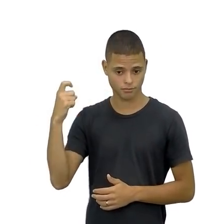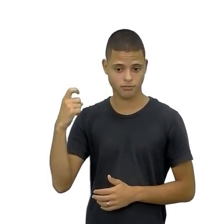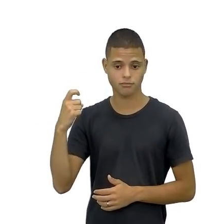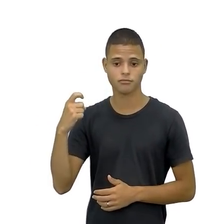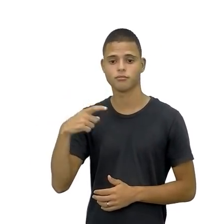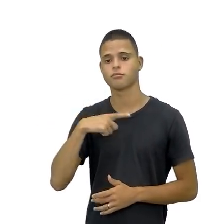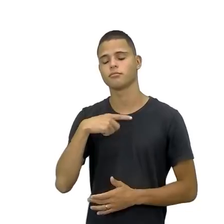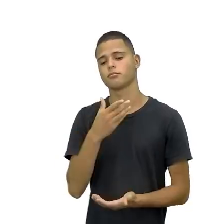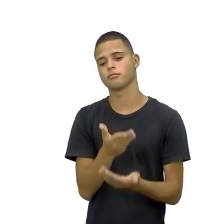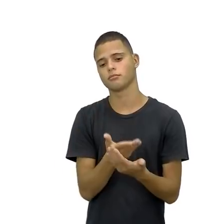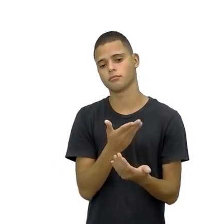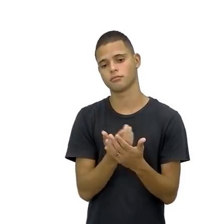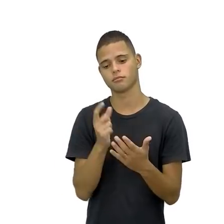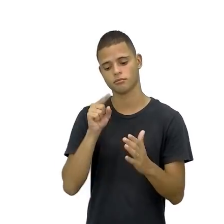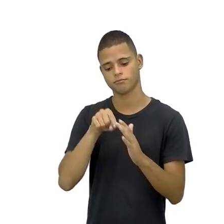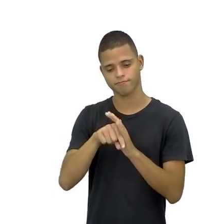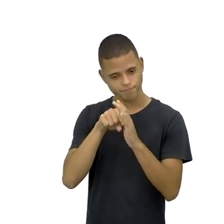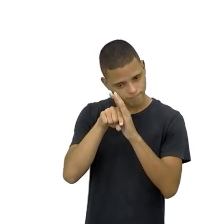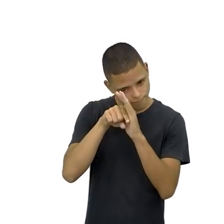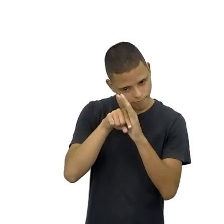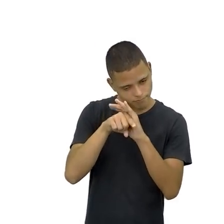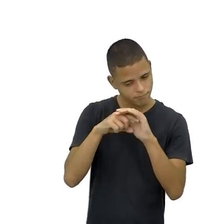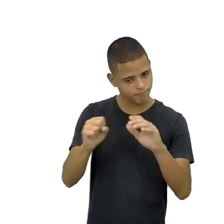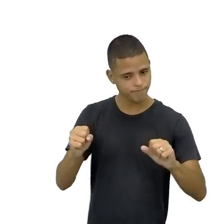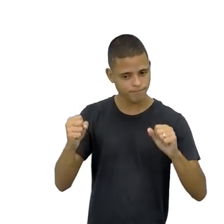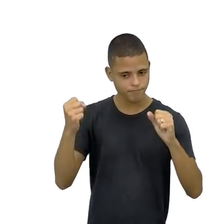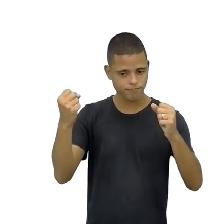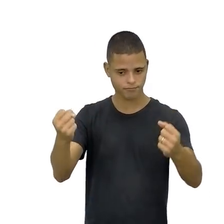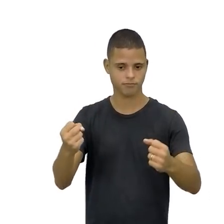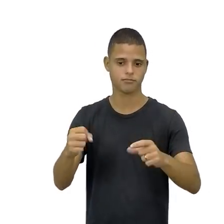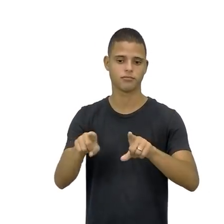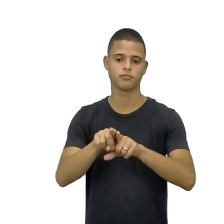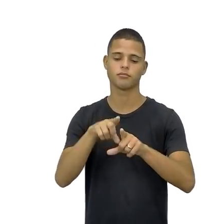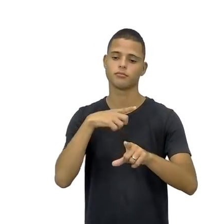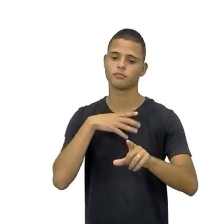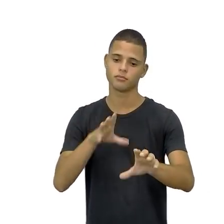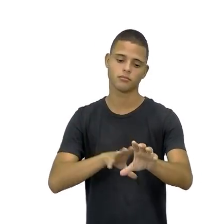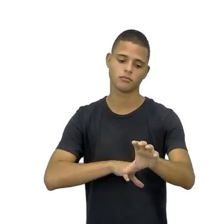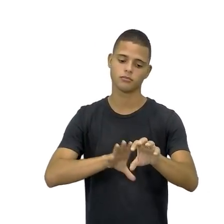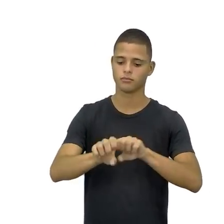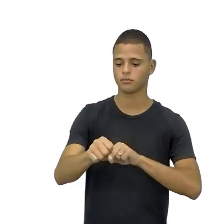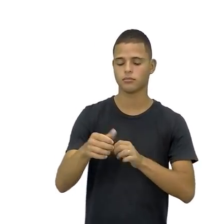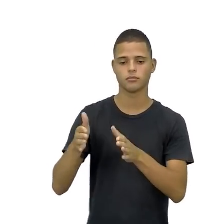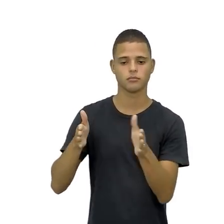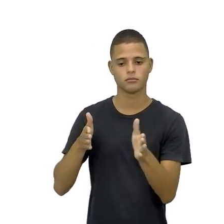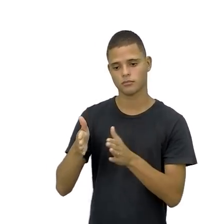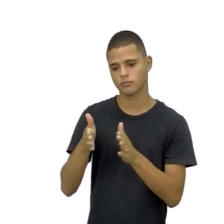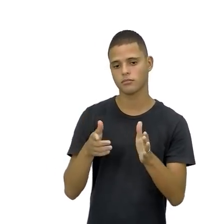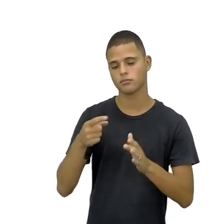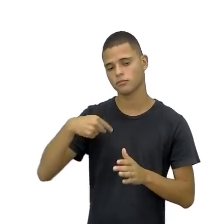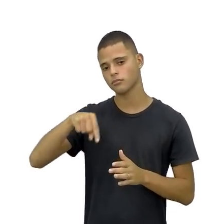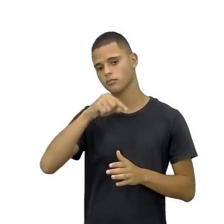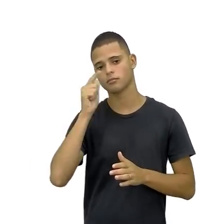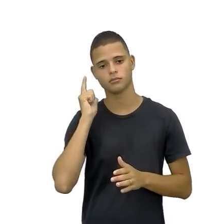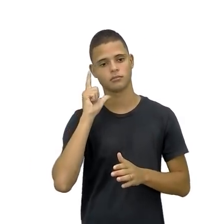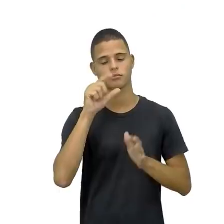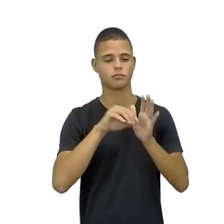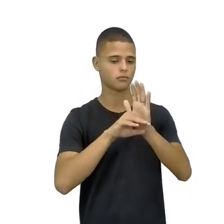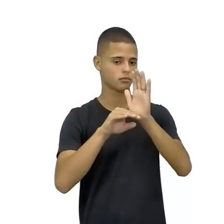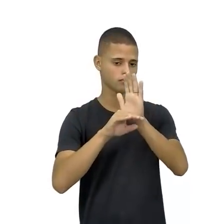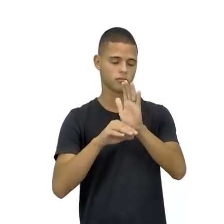momento muito importante e teremos, então, também uma formação de etapa para que possamos também ali contribuir com